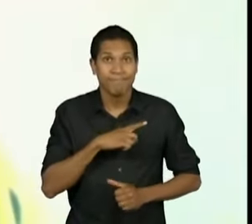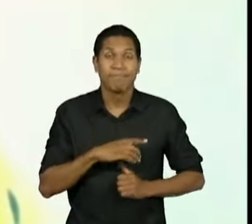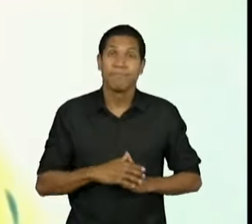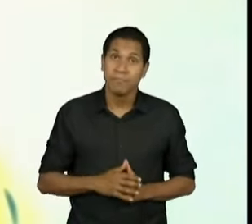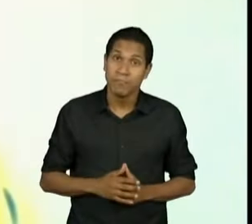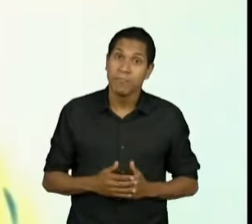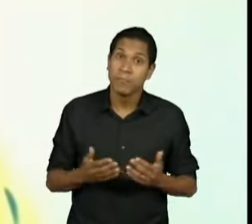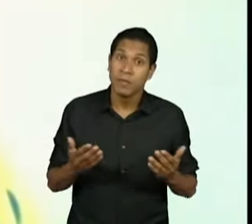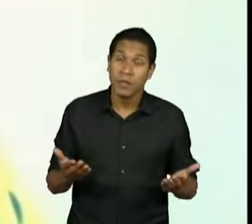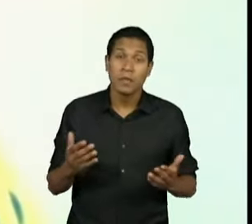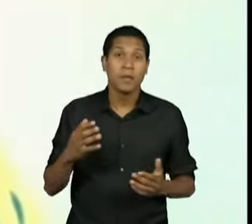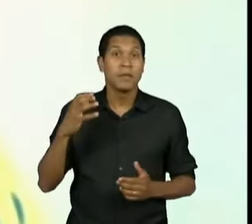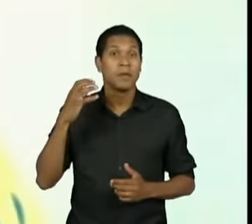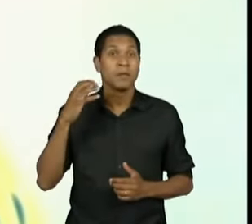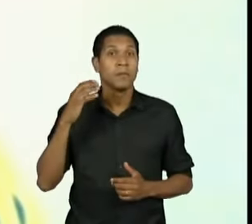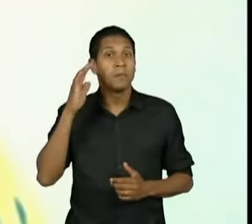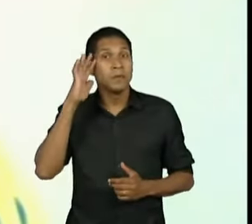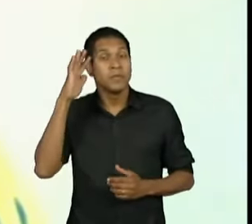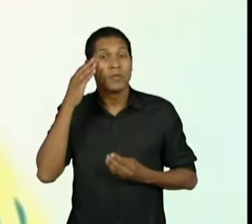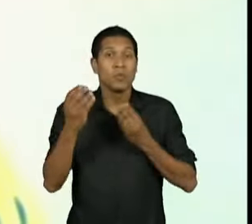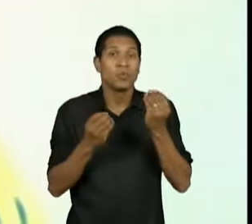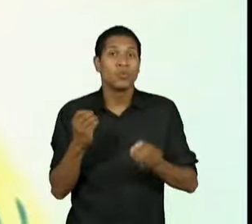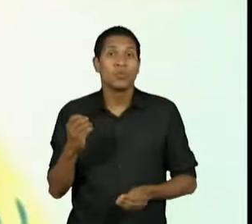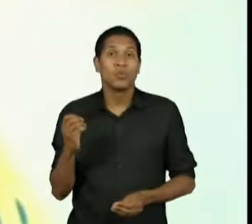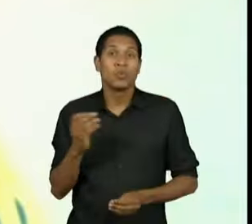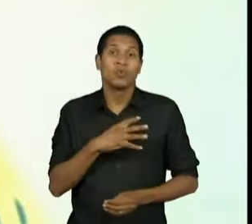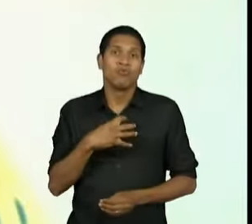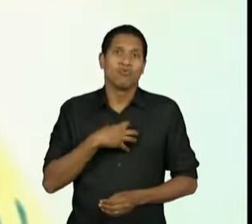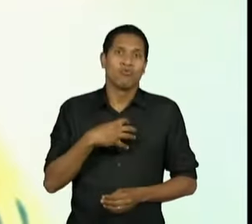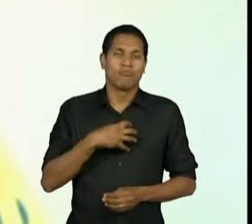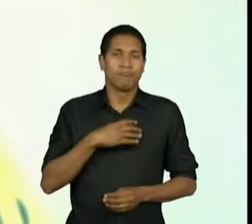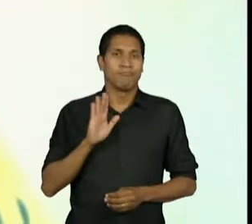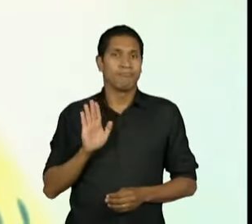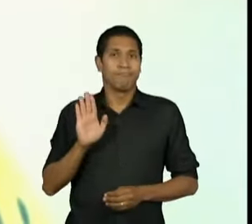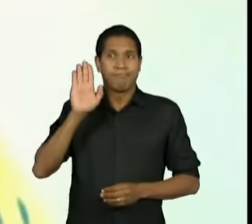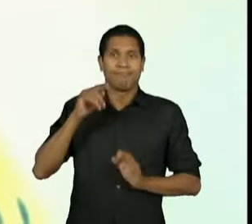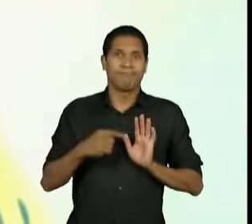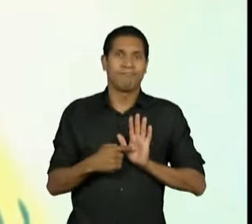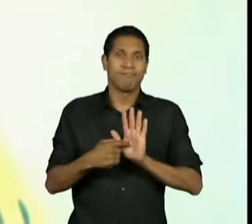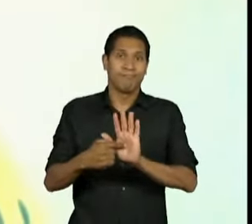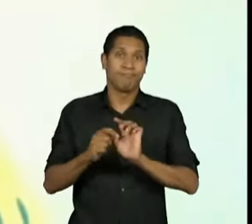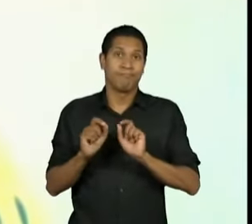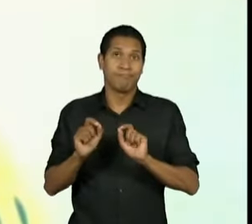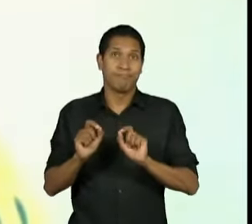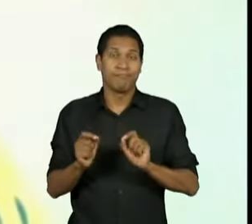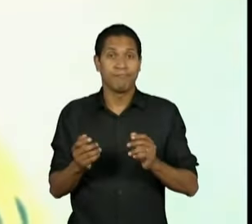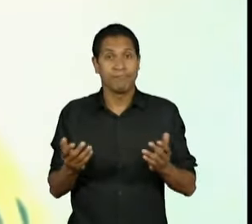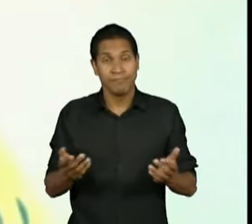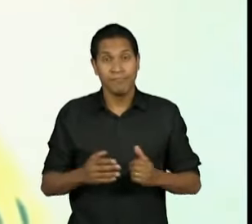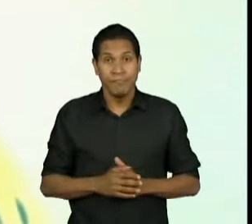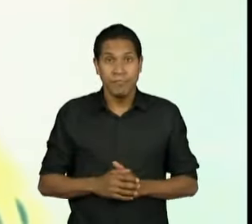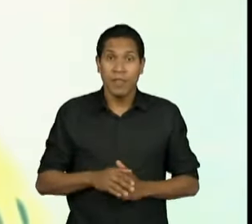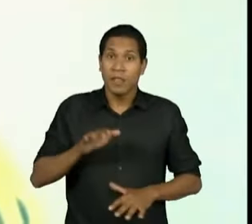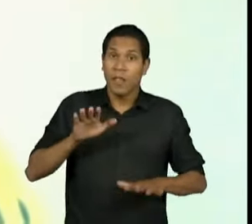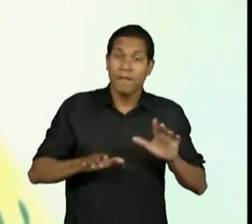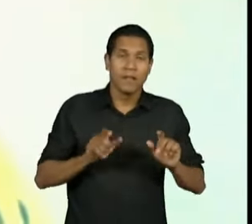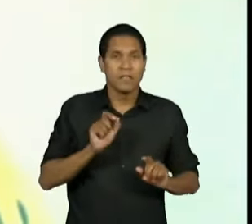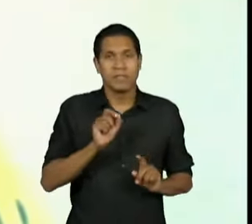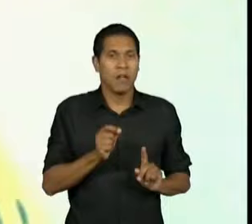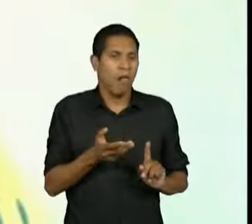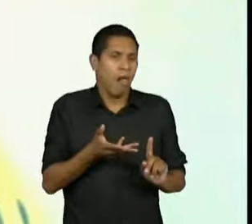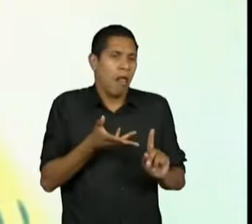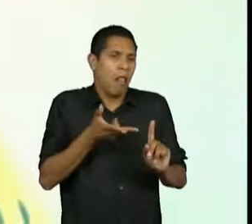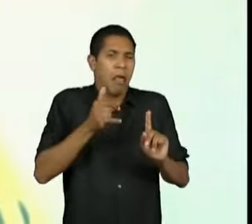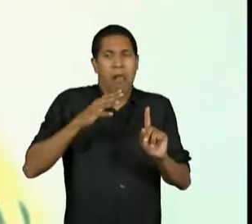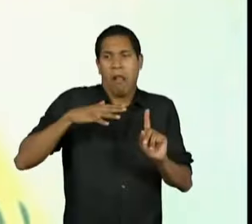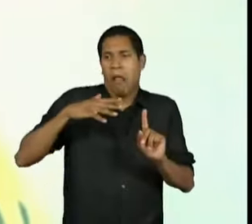pensar, talvez, em novas formas de candidatura, né? Eu acho que... Sim. Conceição, você recebeu. Talvez esses rapapés não